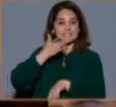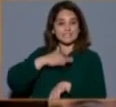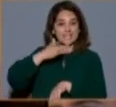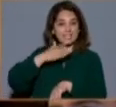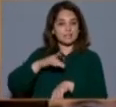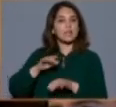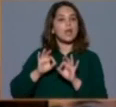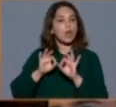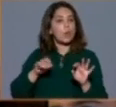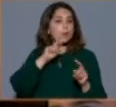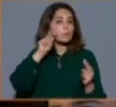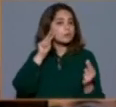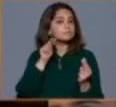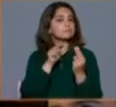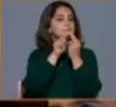encontrando Jesus.